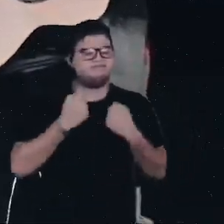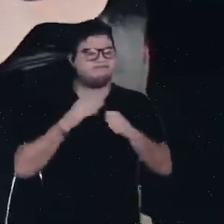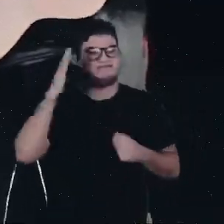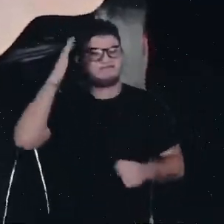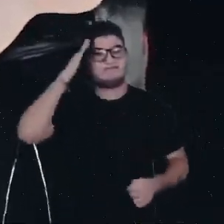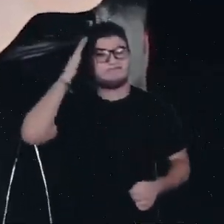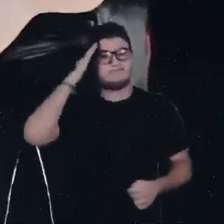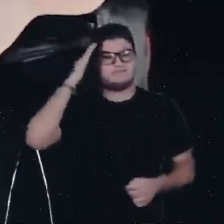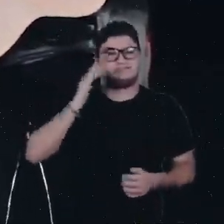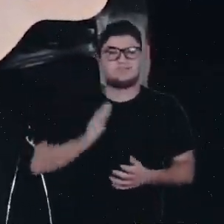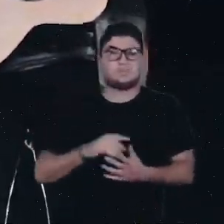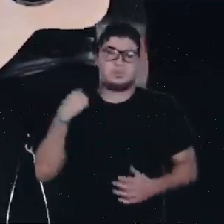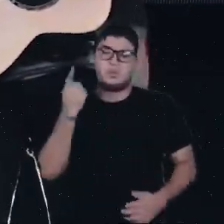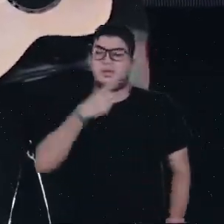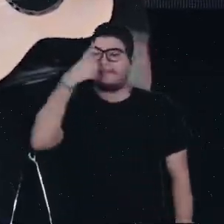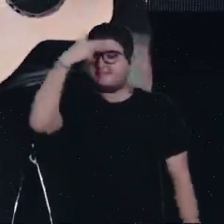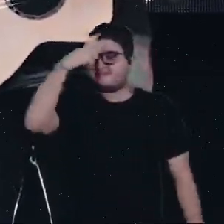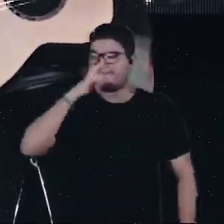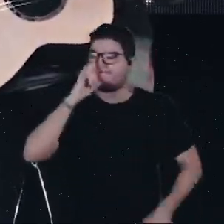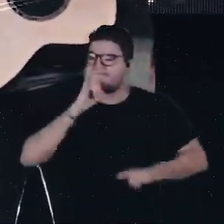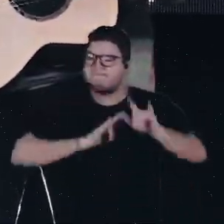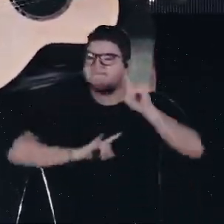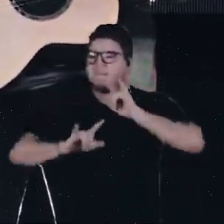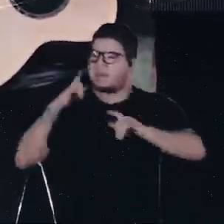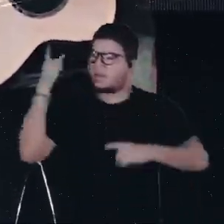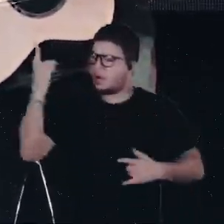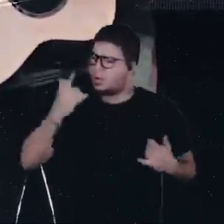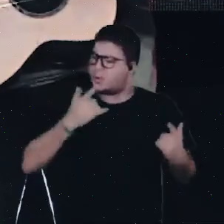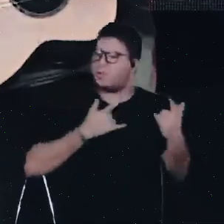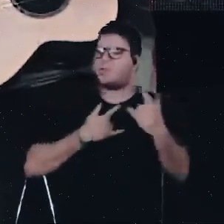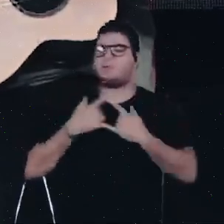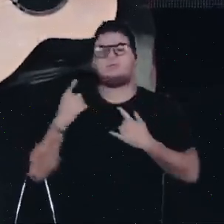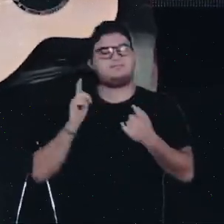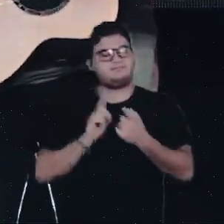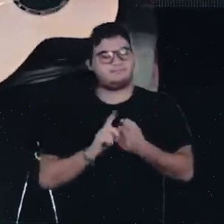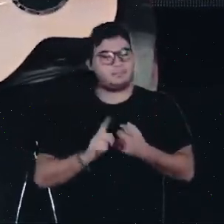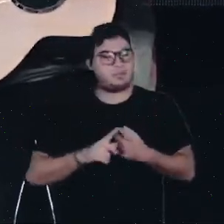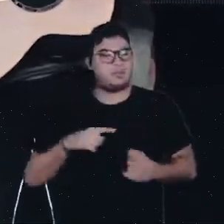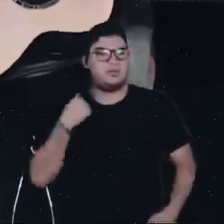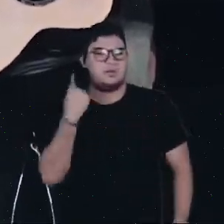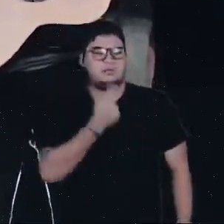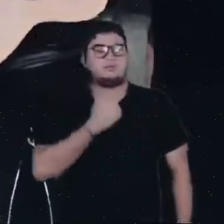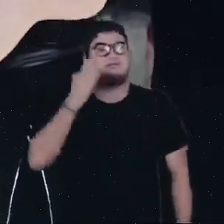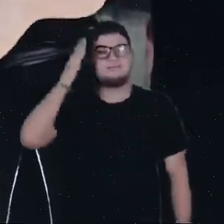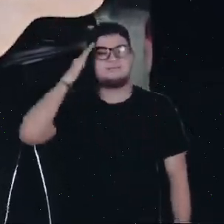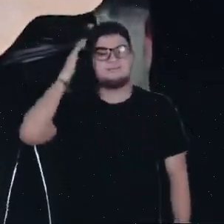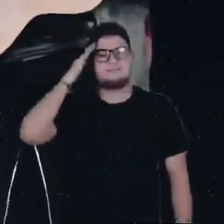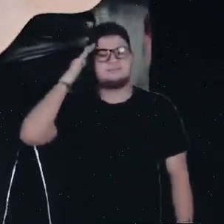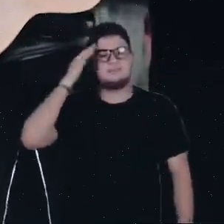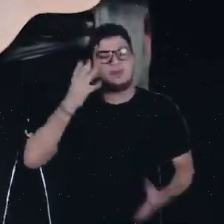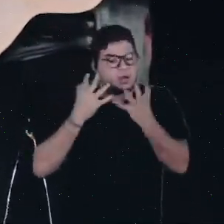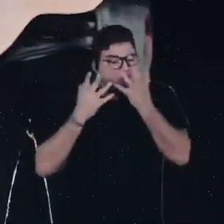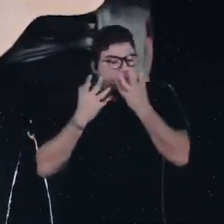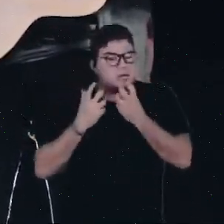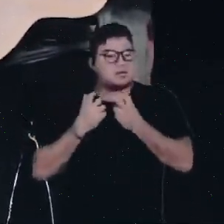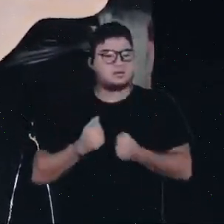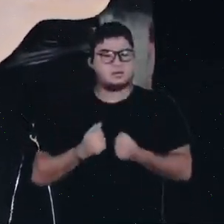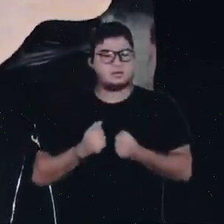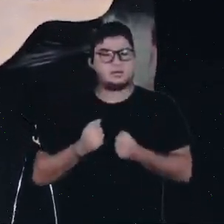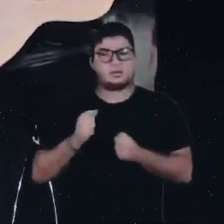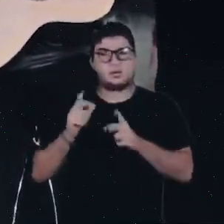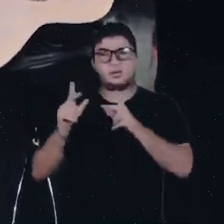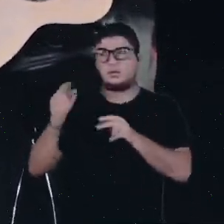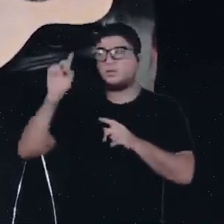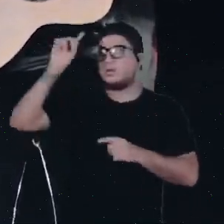Ei, nós somos amados, temos que amar, e quando nós entendemos isso, nós aceitamos como Deus